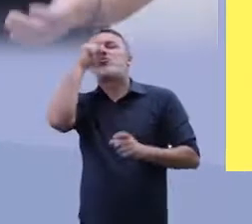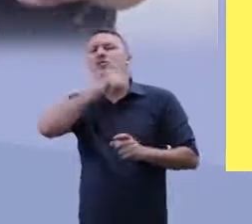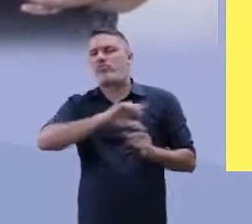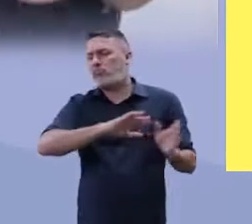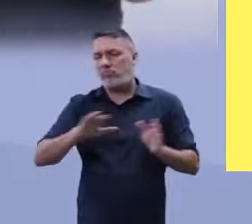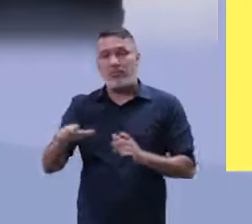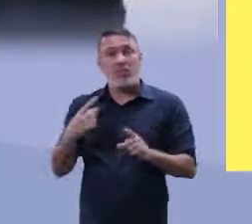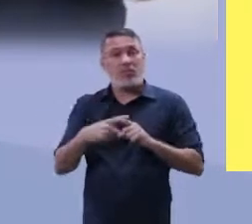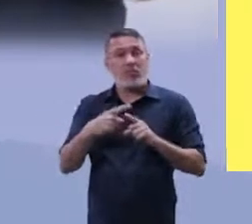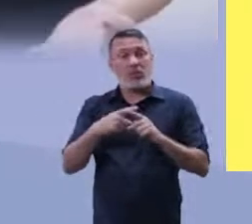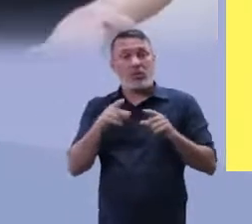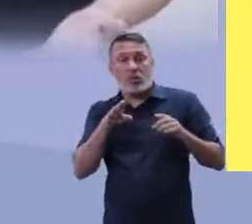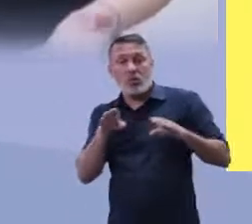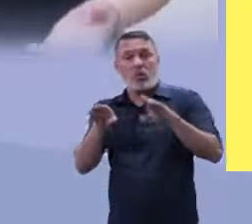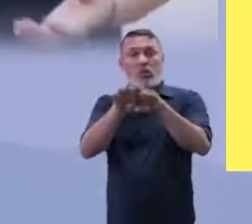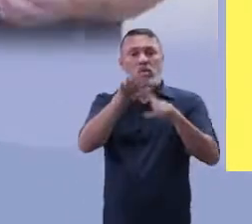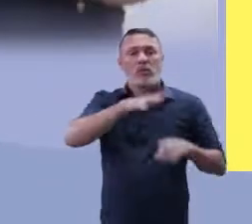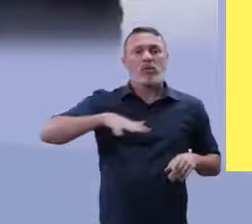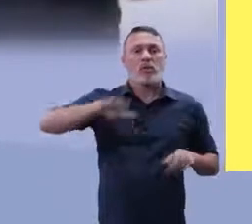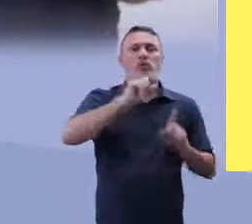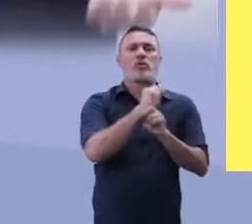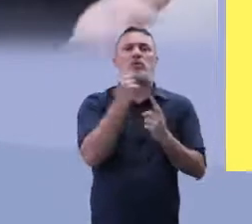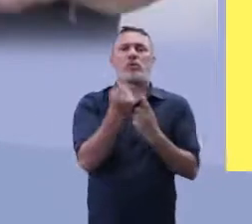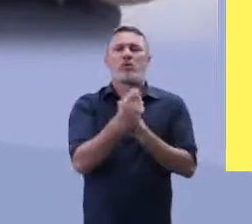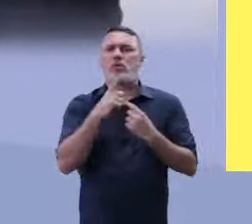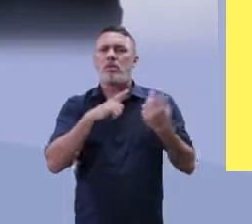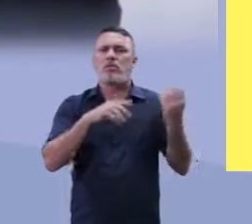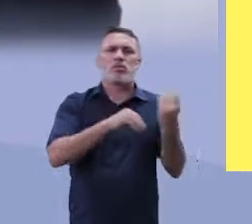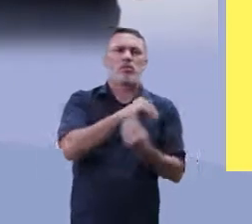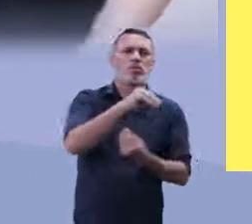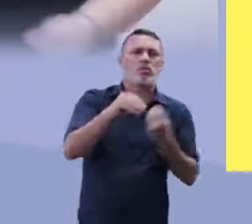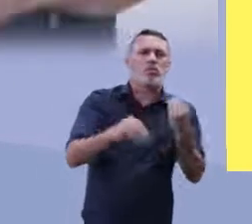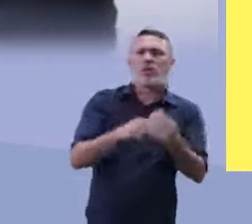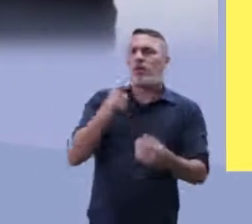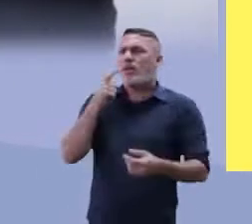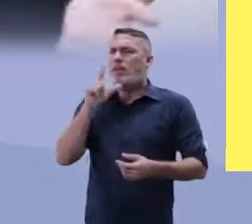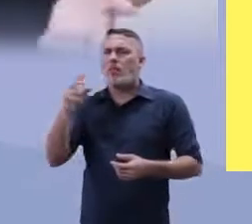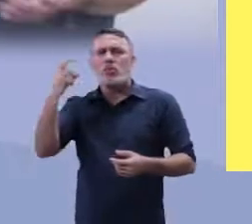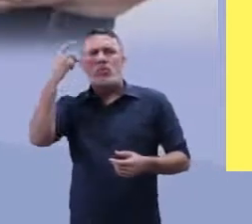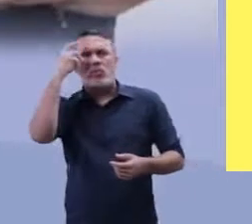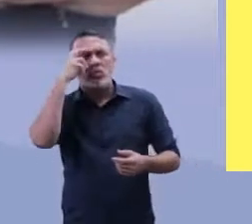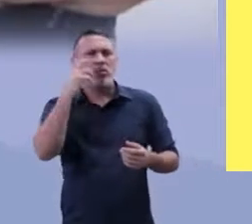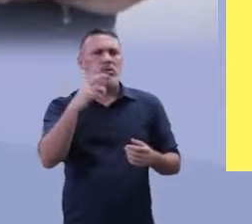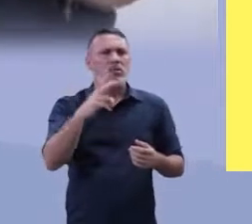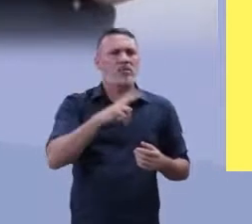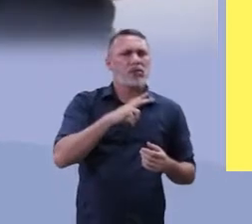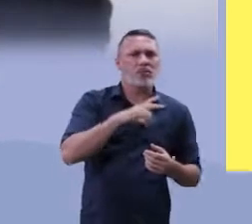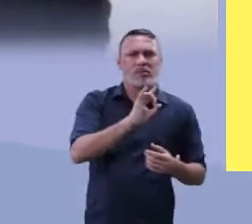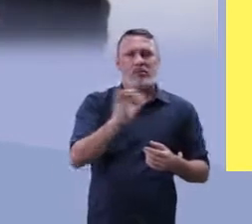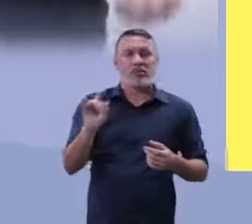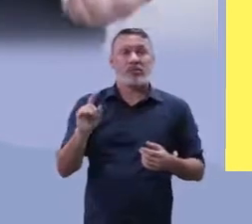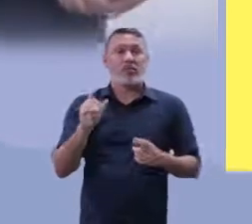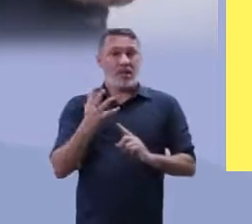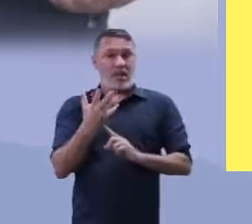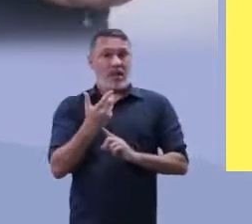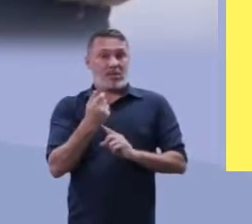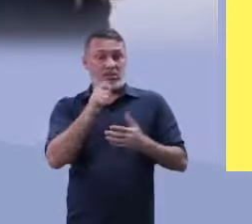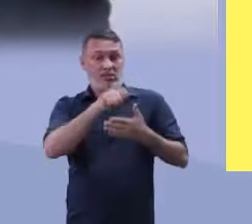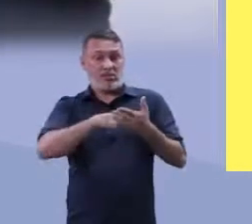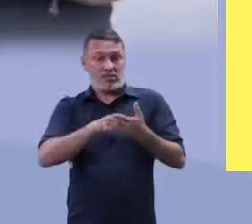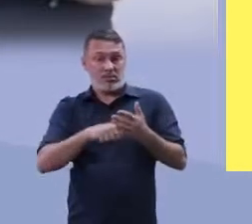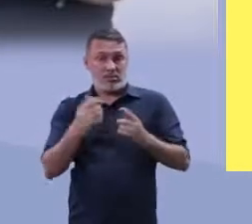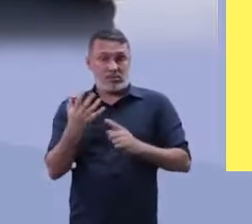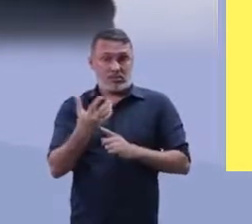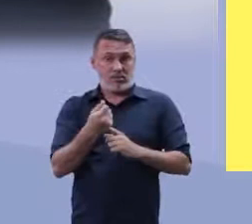agora submetidas ao mesmo ambiente social misturam seus idiomas, misturam sua cultura, misturam a sua riqueza. O papel do artista,